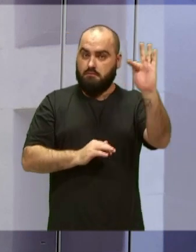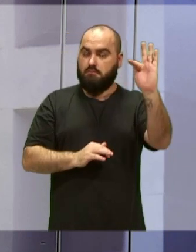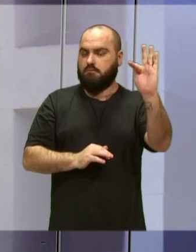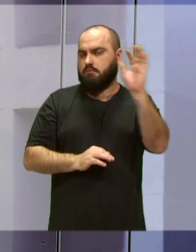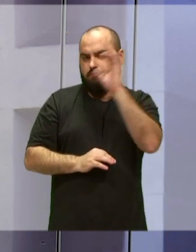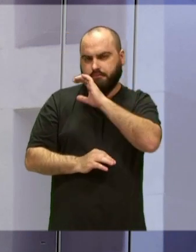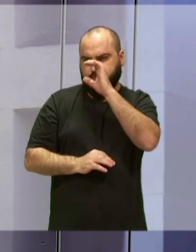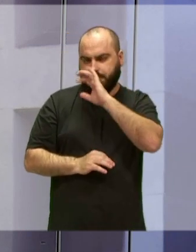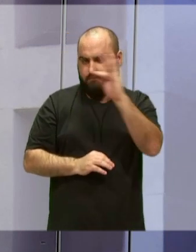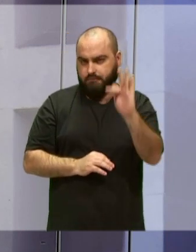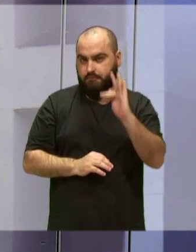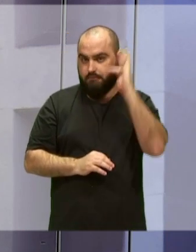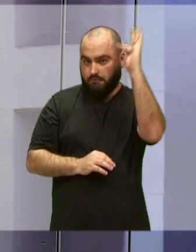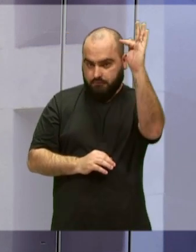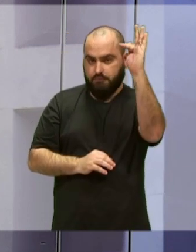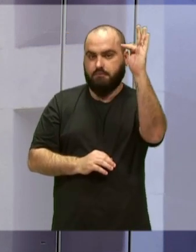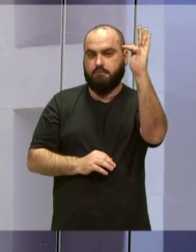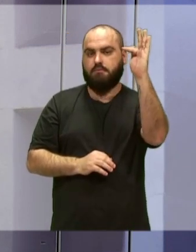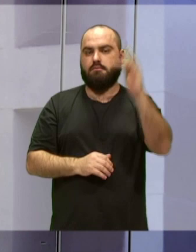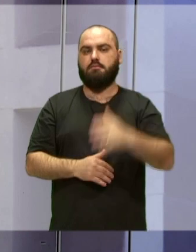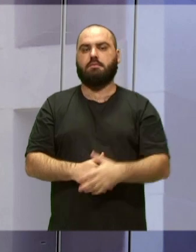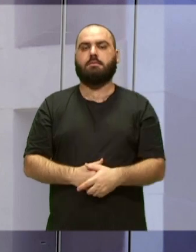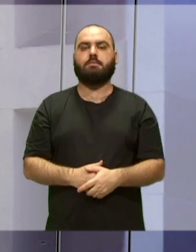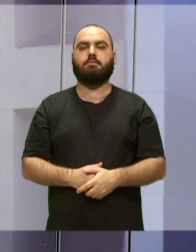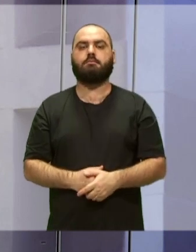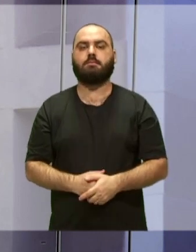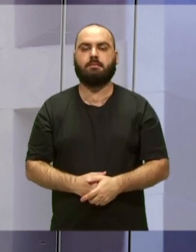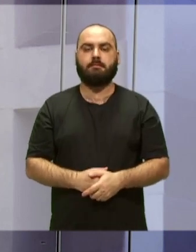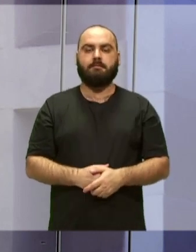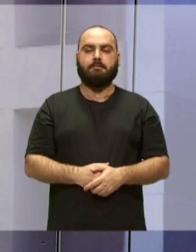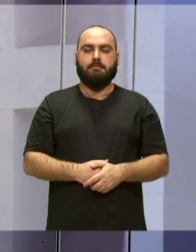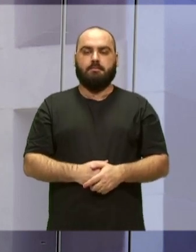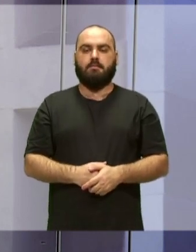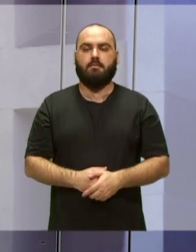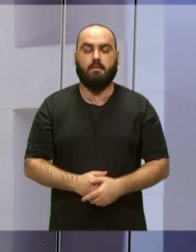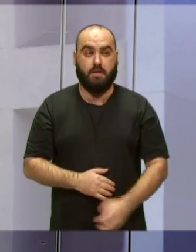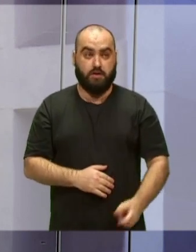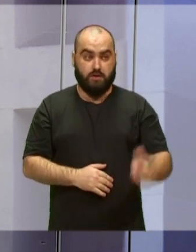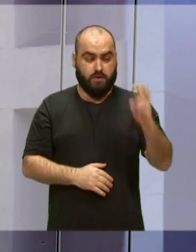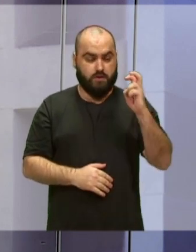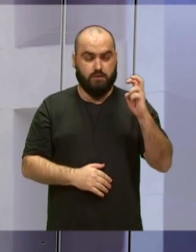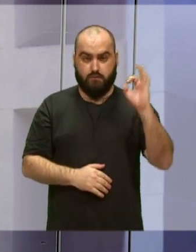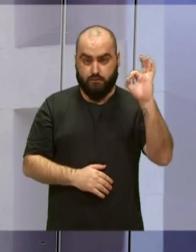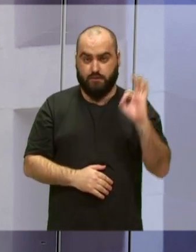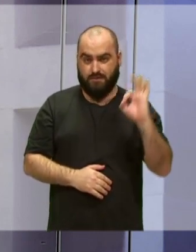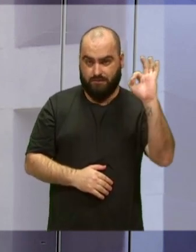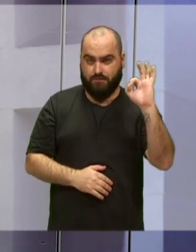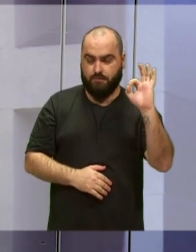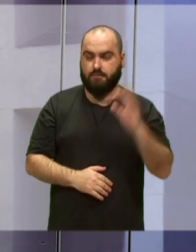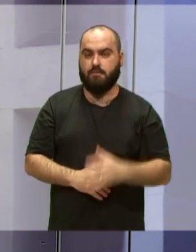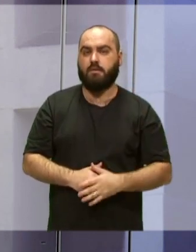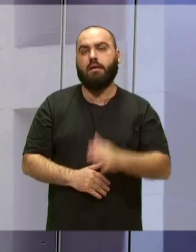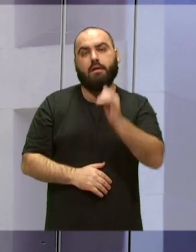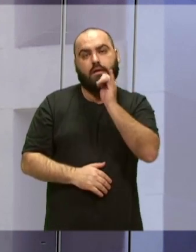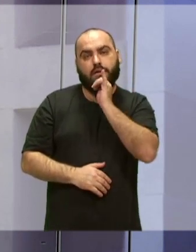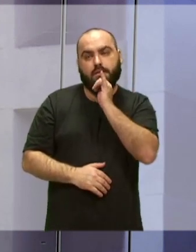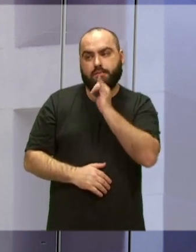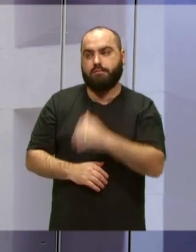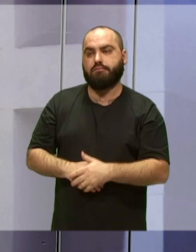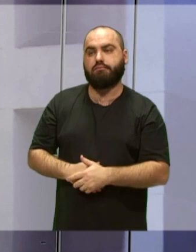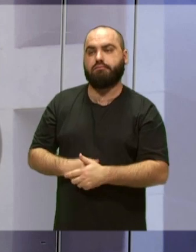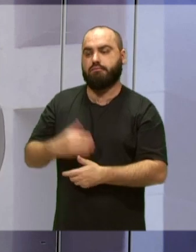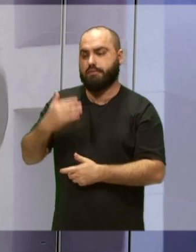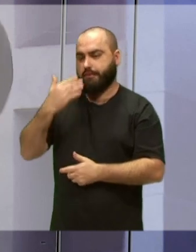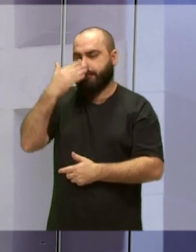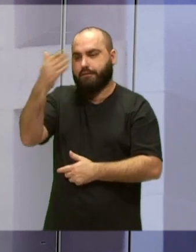próximo na próxima na próxima o que que acontece esse 5% o decreto você tem lá uma obra na frente da sua